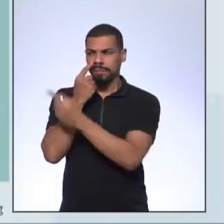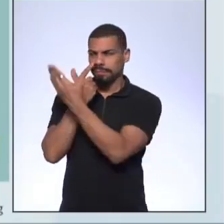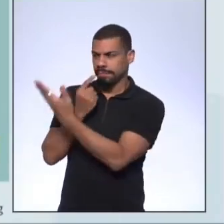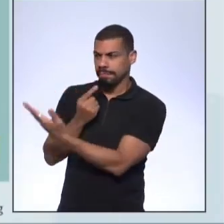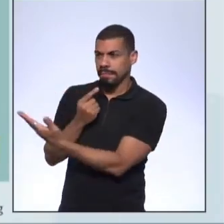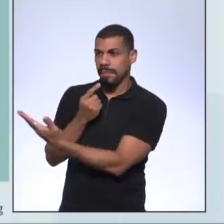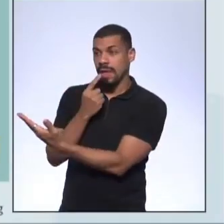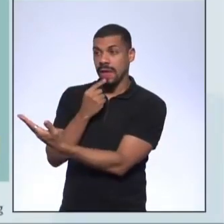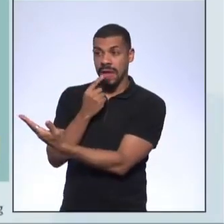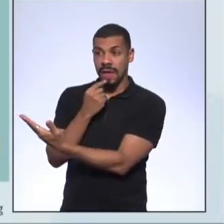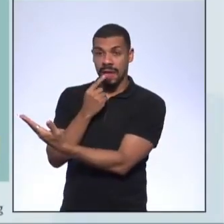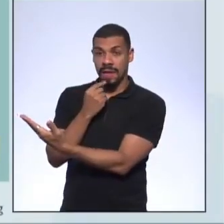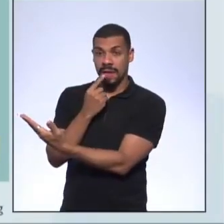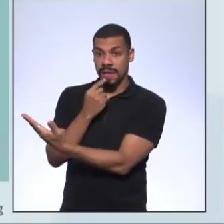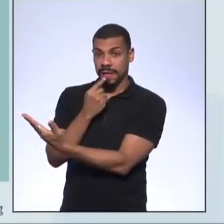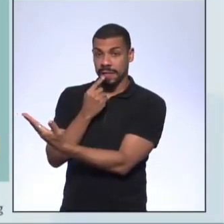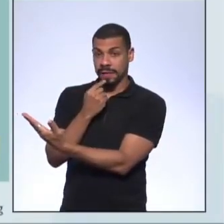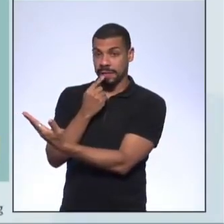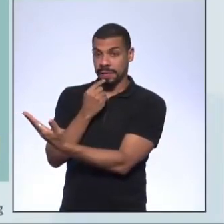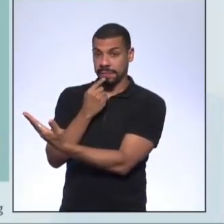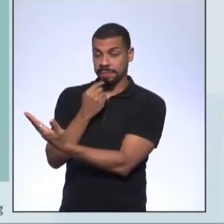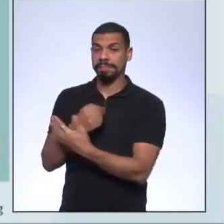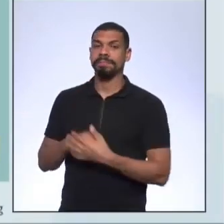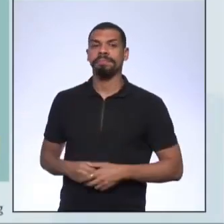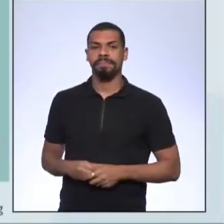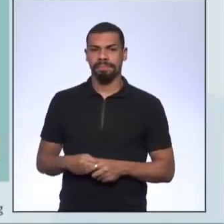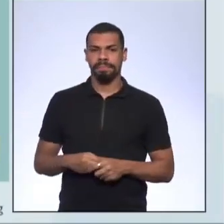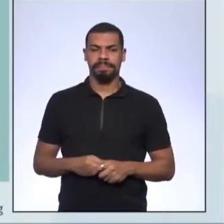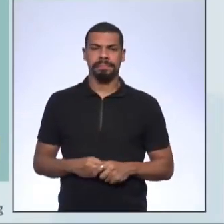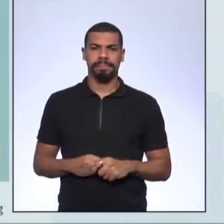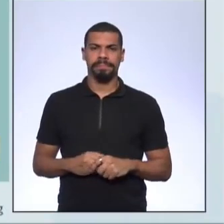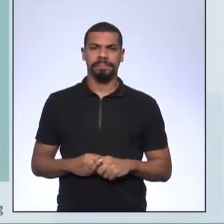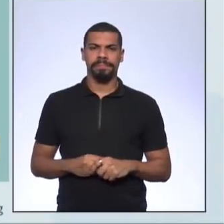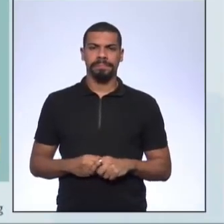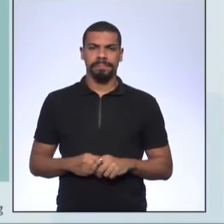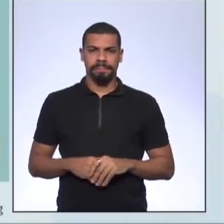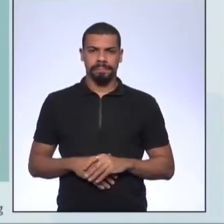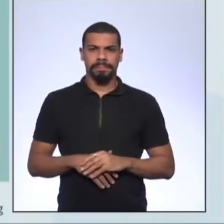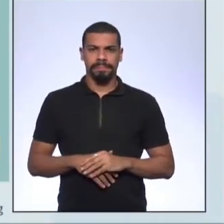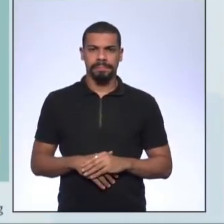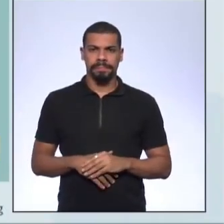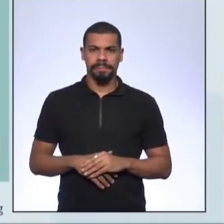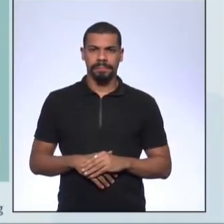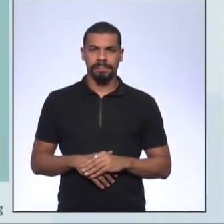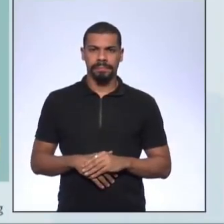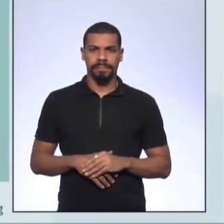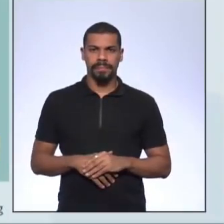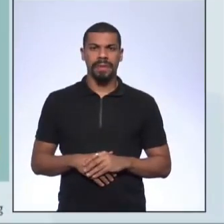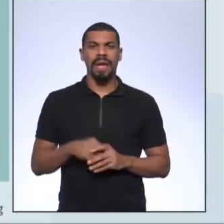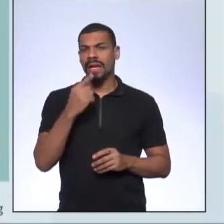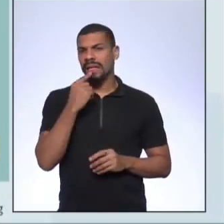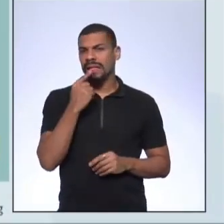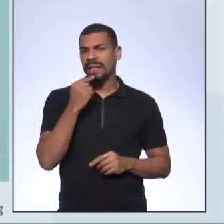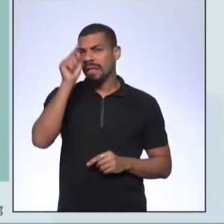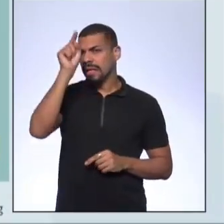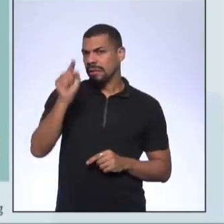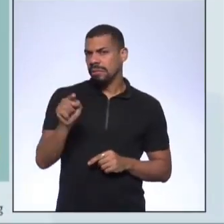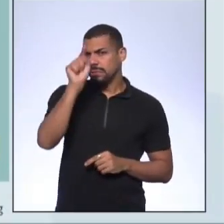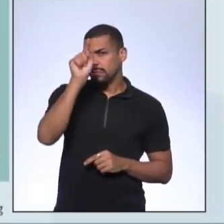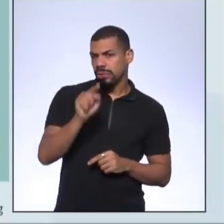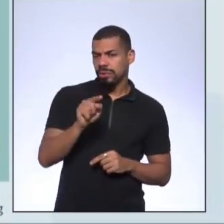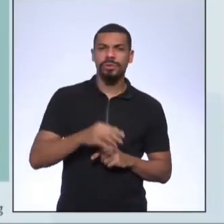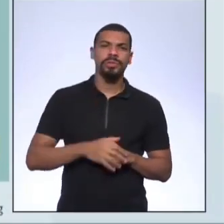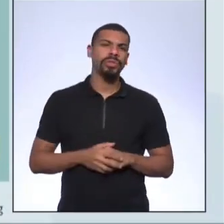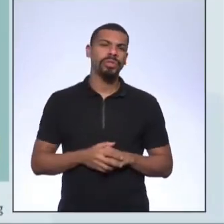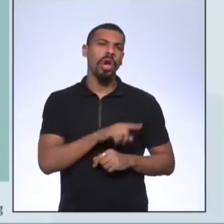aí são linhas imaginárias desse Tratado de Tordesilhas. Tá? Cada geógrafo